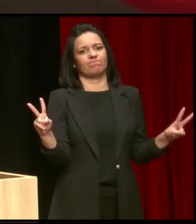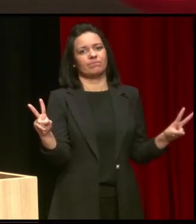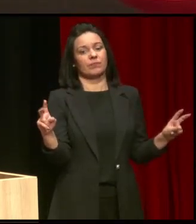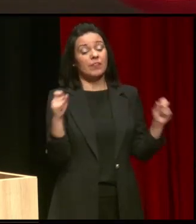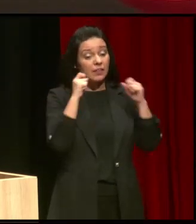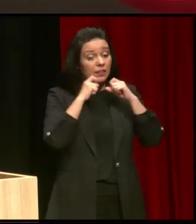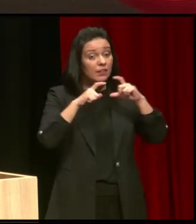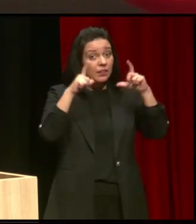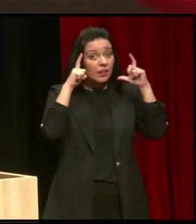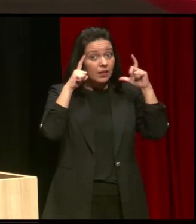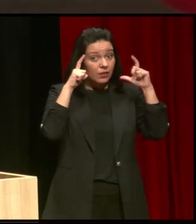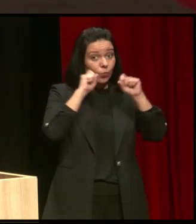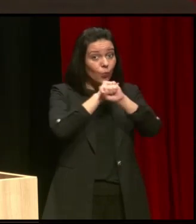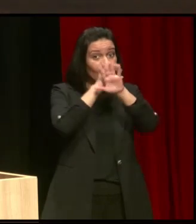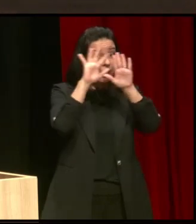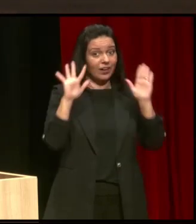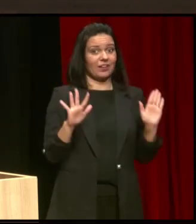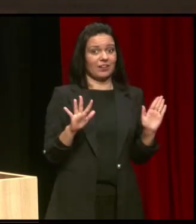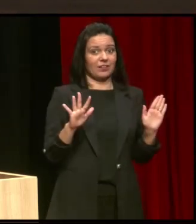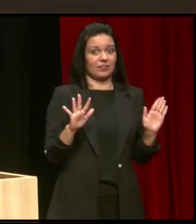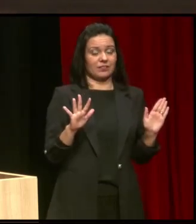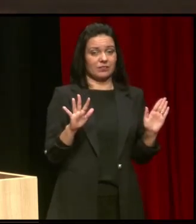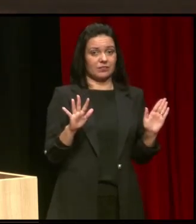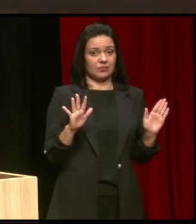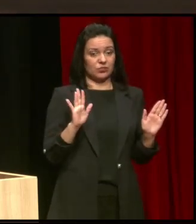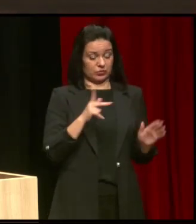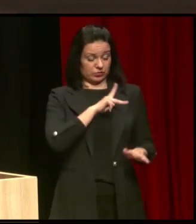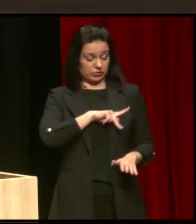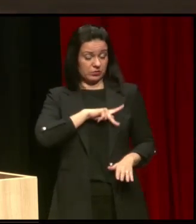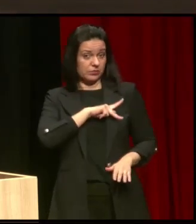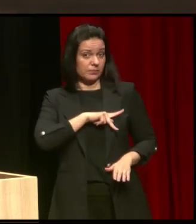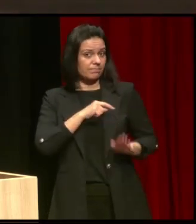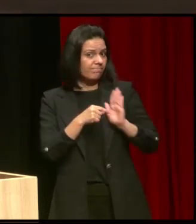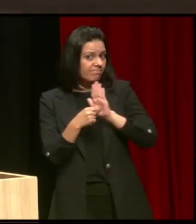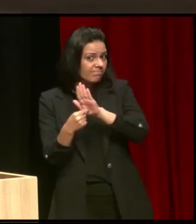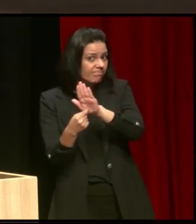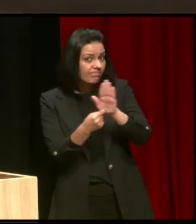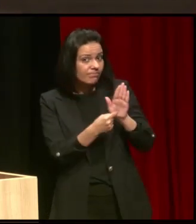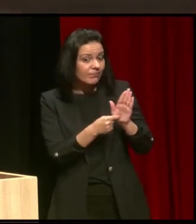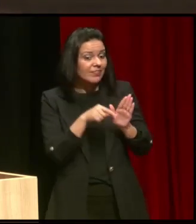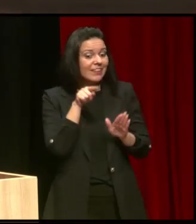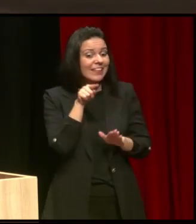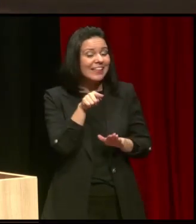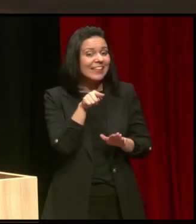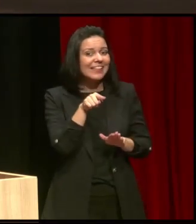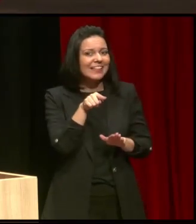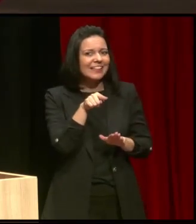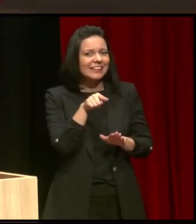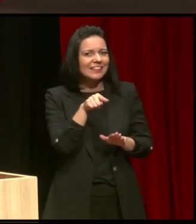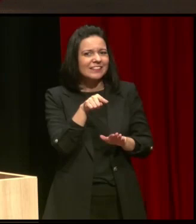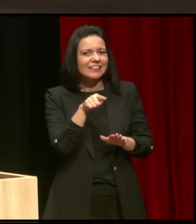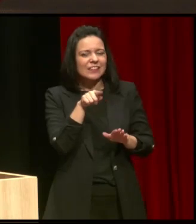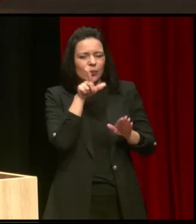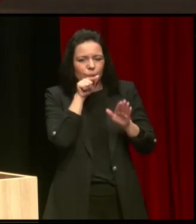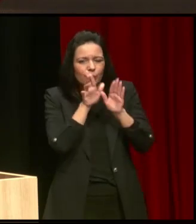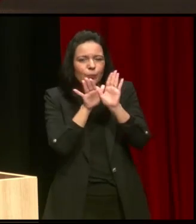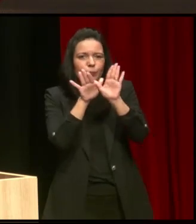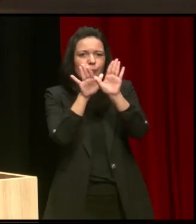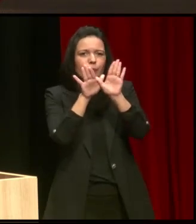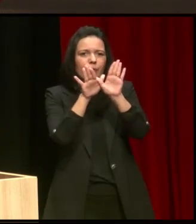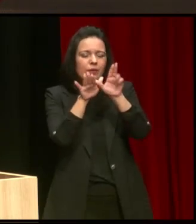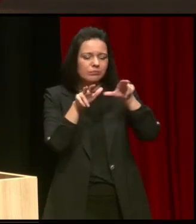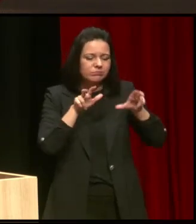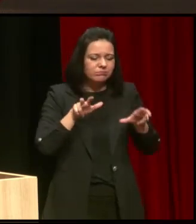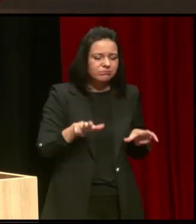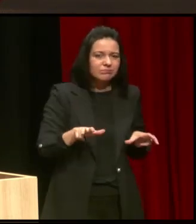O Paulo também não fala que eles creem em Jesus, mas Paulo fala que eles são o quê? Eles são criação de Deus. Então